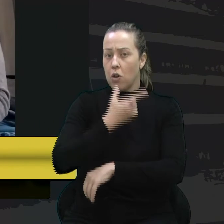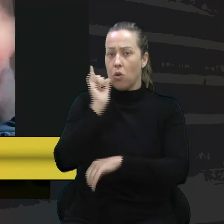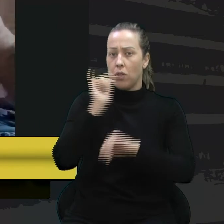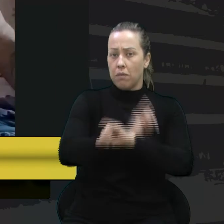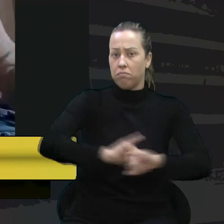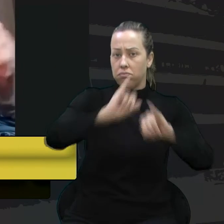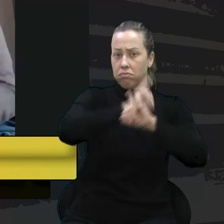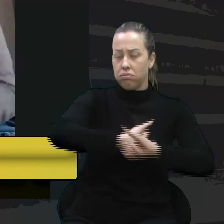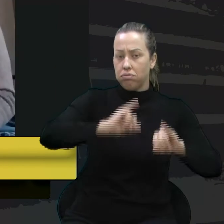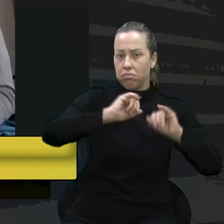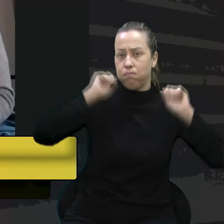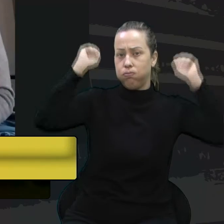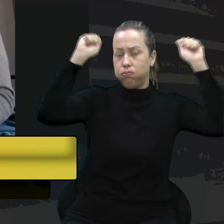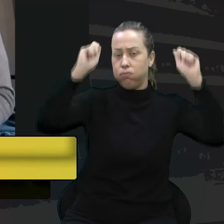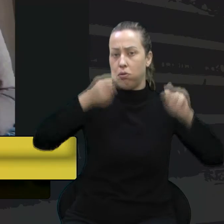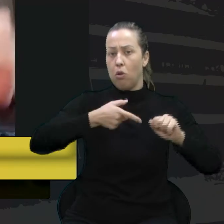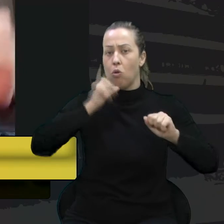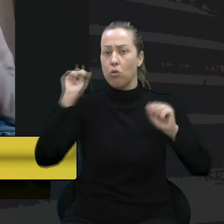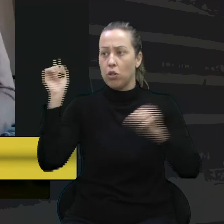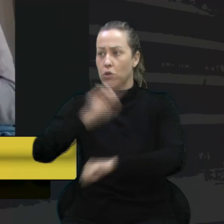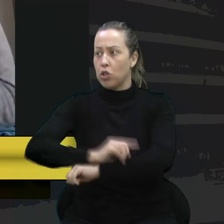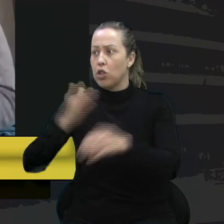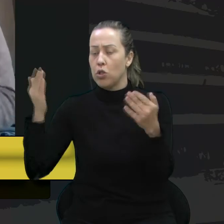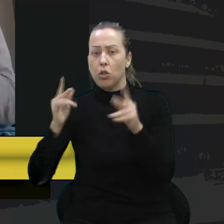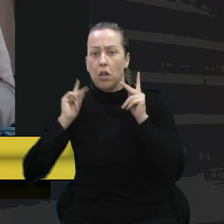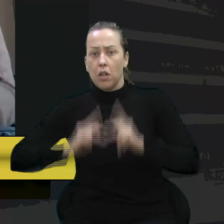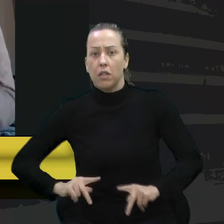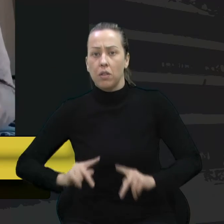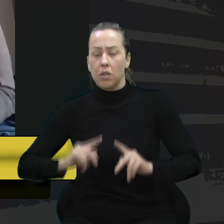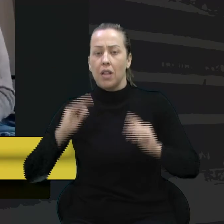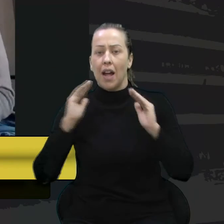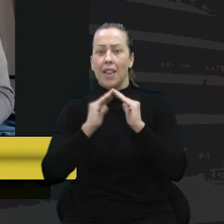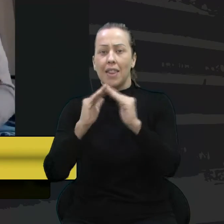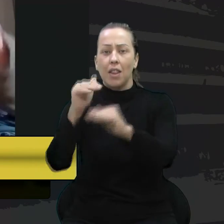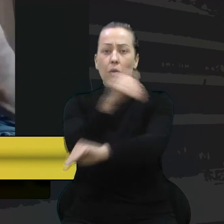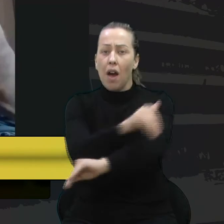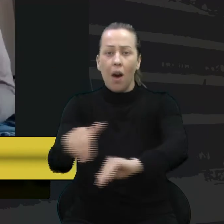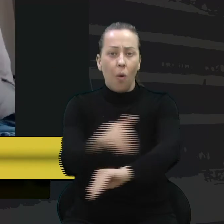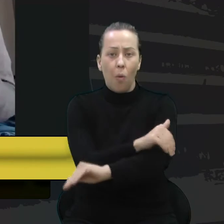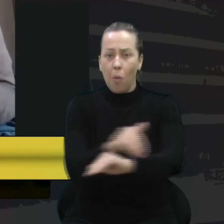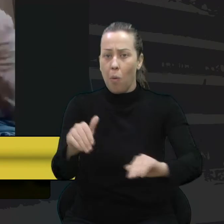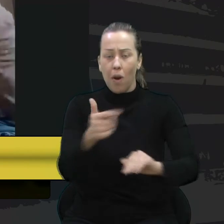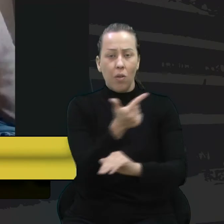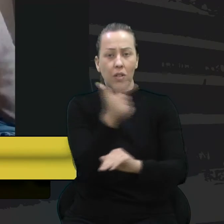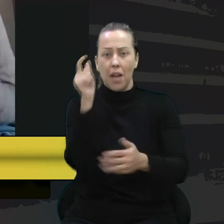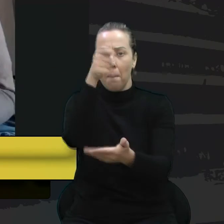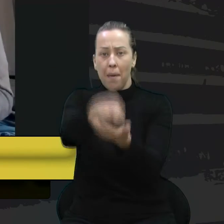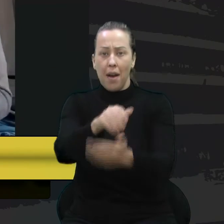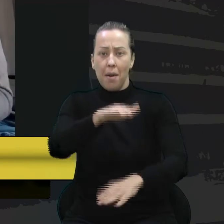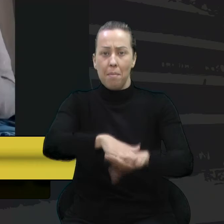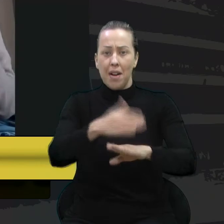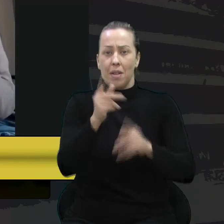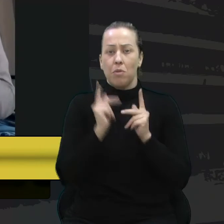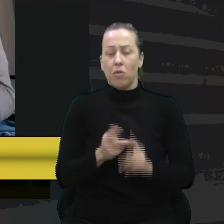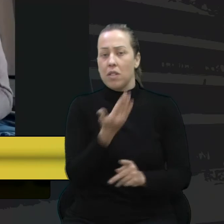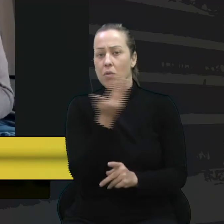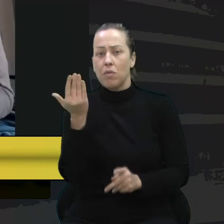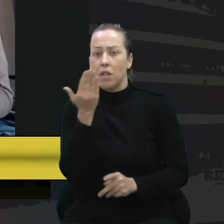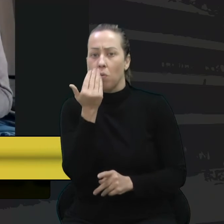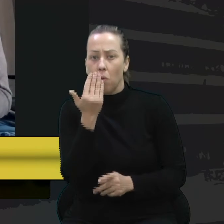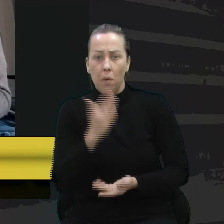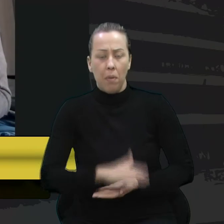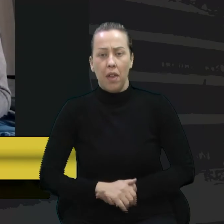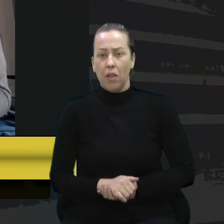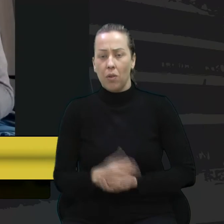manifestação, exatamente como o dia de hoje, pessoas estão morando nas ruas, pessoas não estão comendo, pessoas não